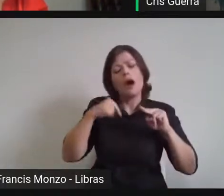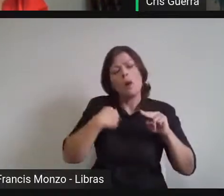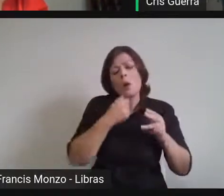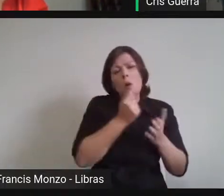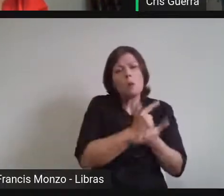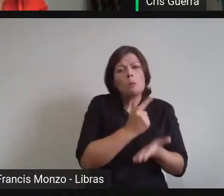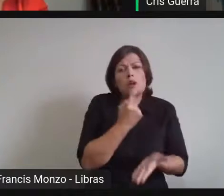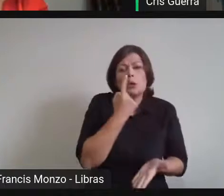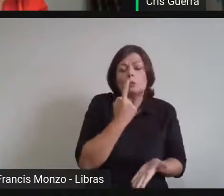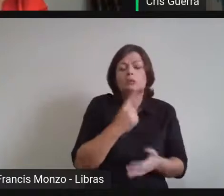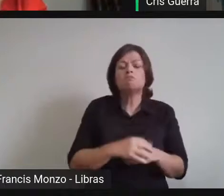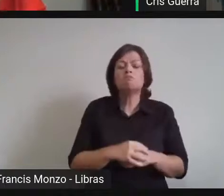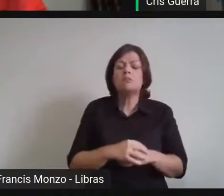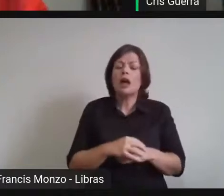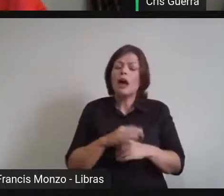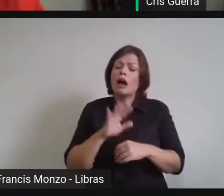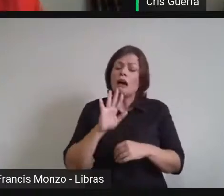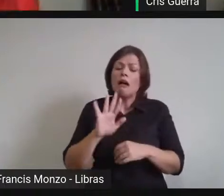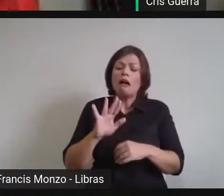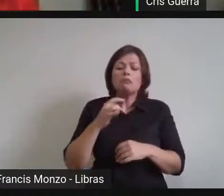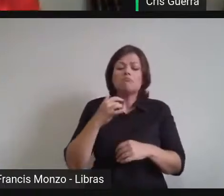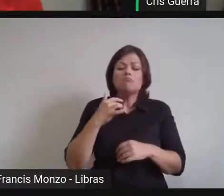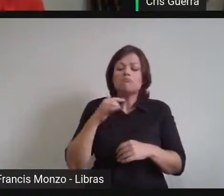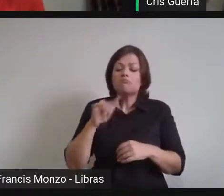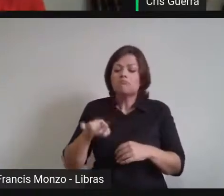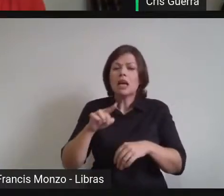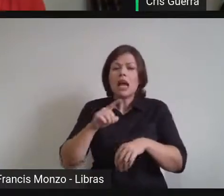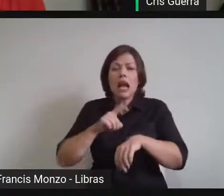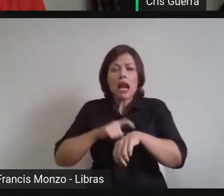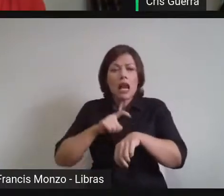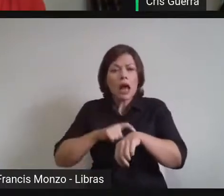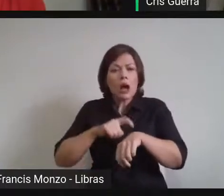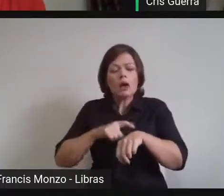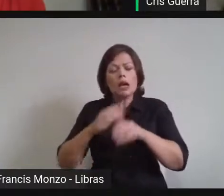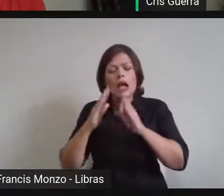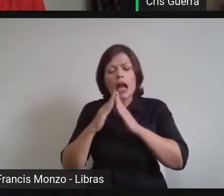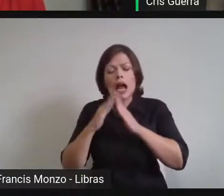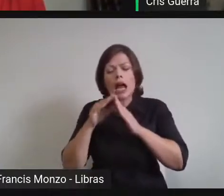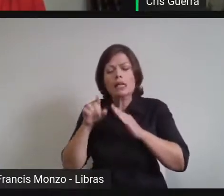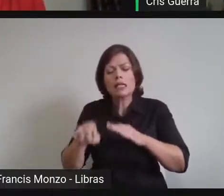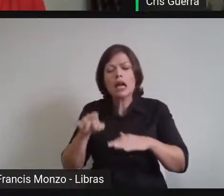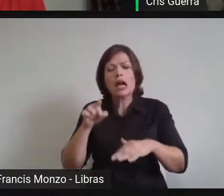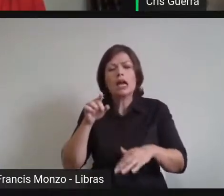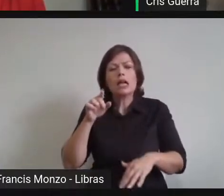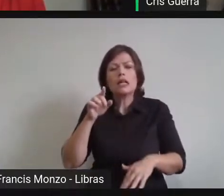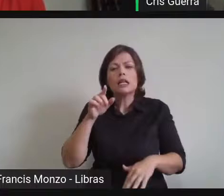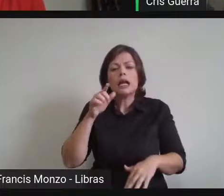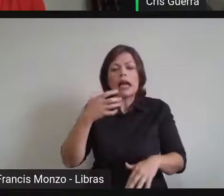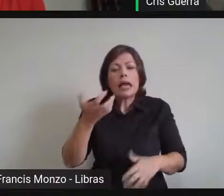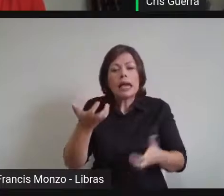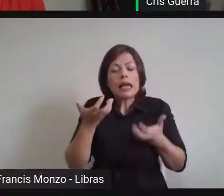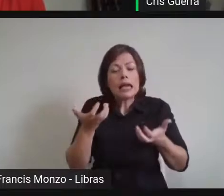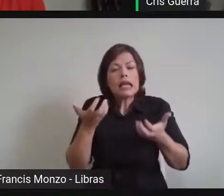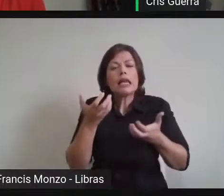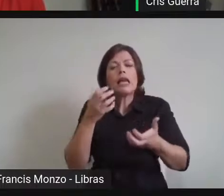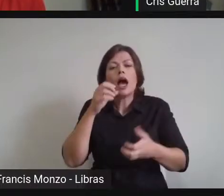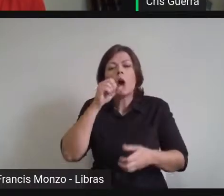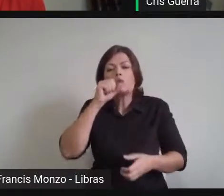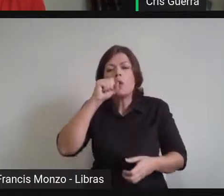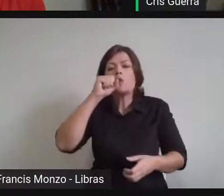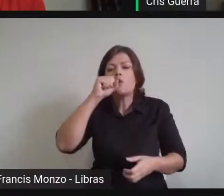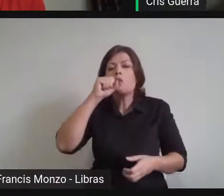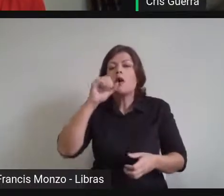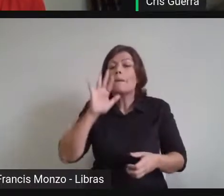não tinha força para mamar porque estava morrendo de sono, mas também não conseguia dormir porque estava morrendo de fome. A solução, eu lembro